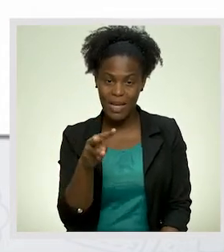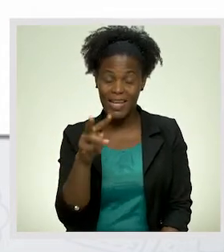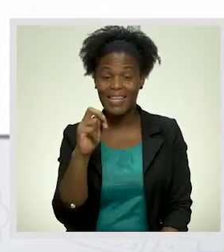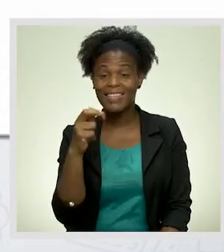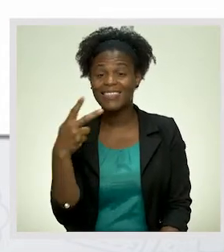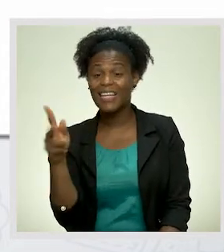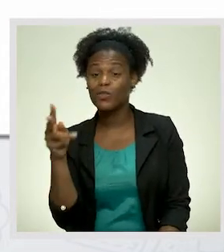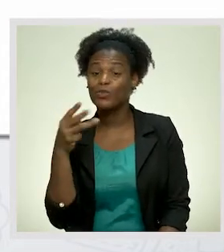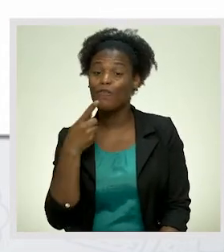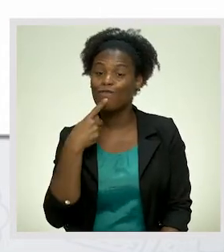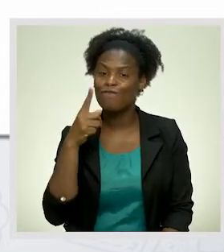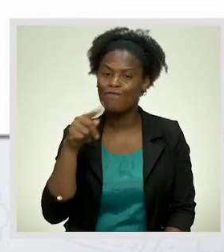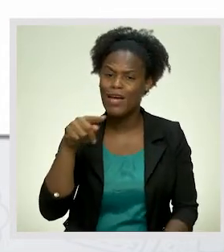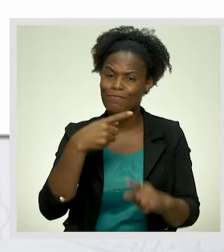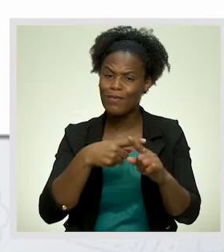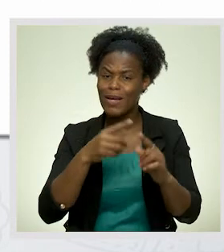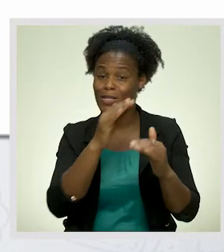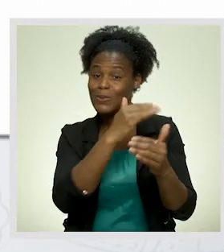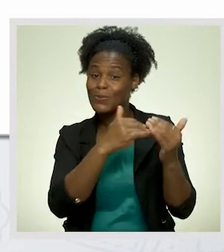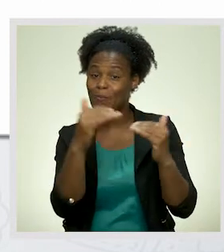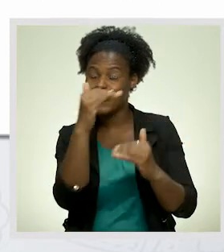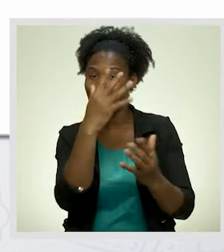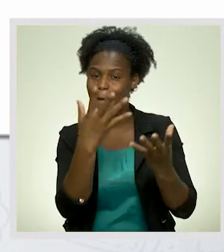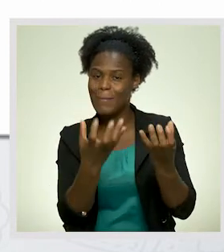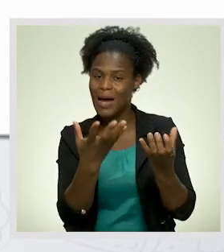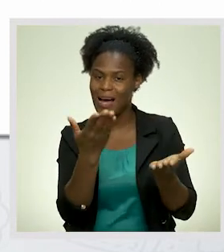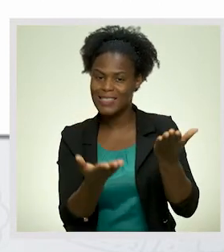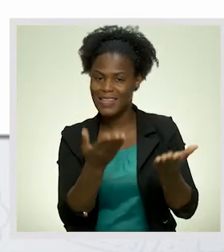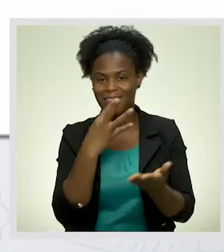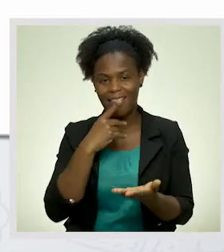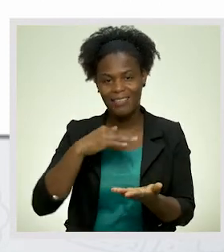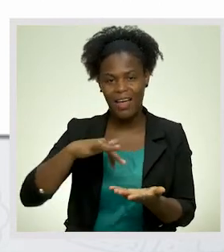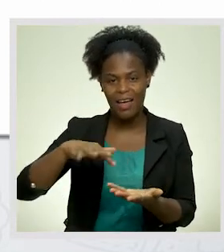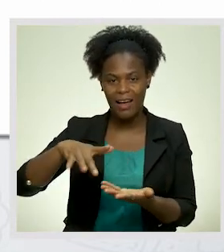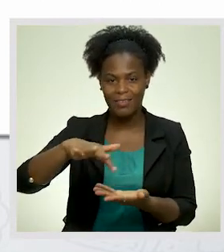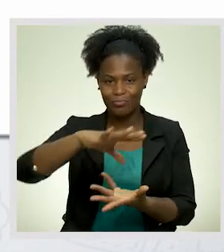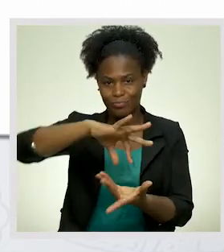332.300 vezes superior à massa da Terra.